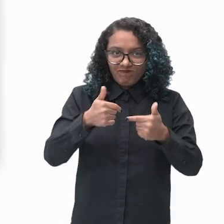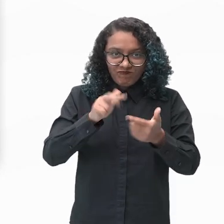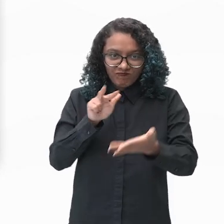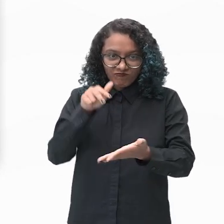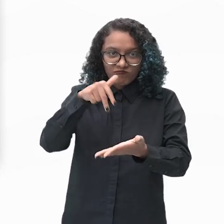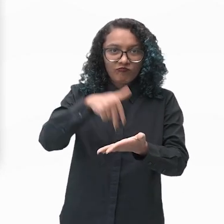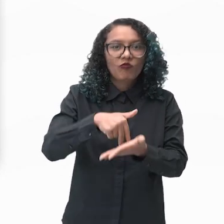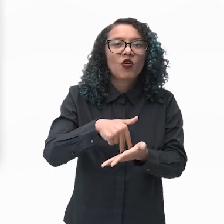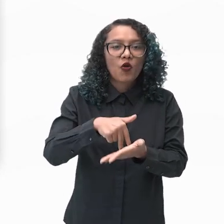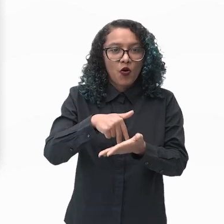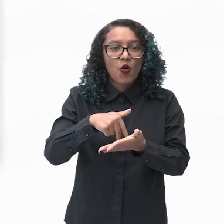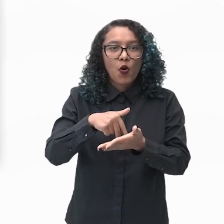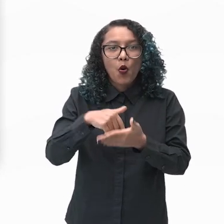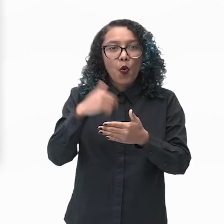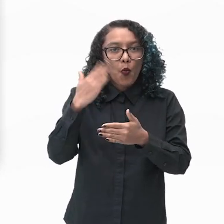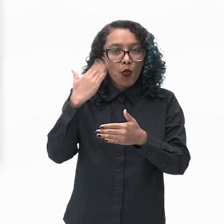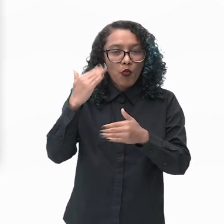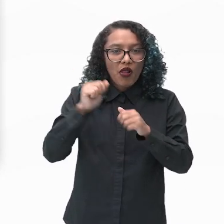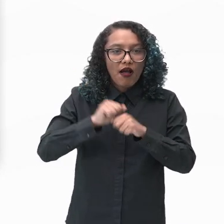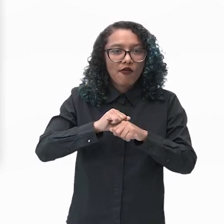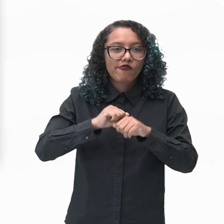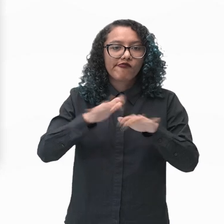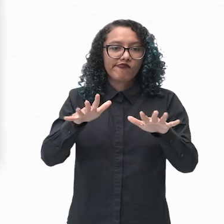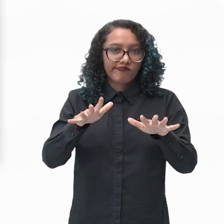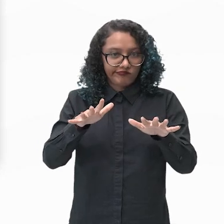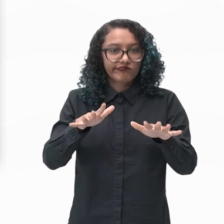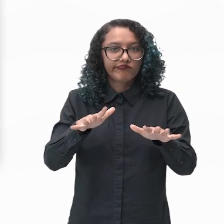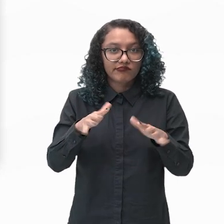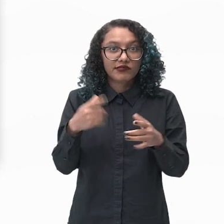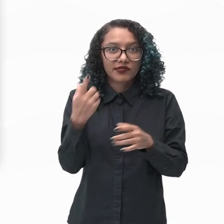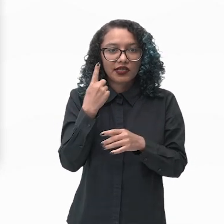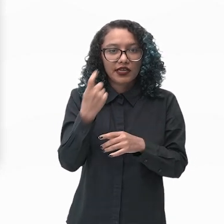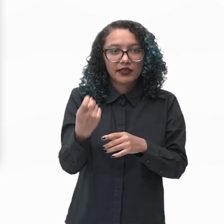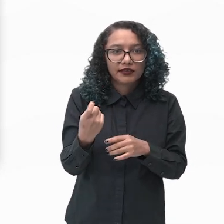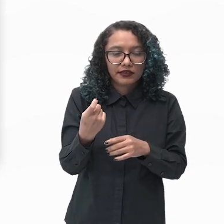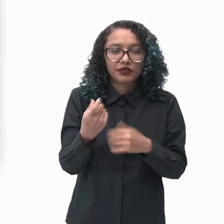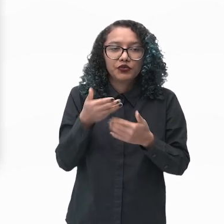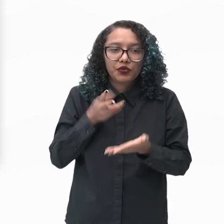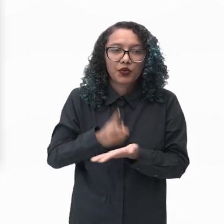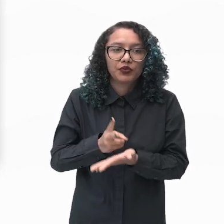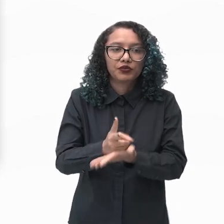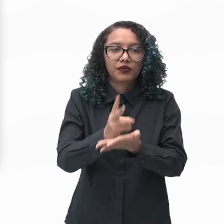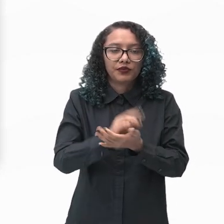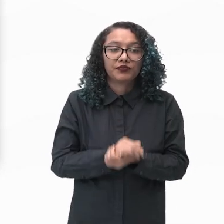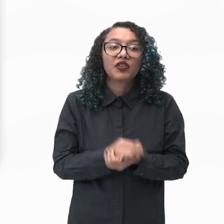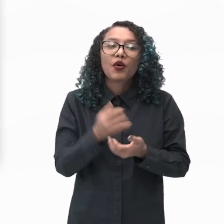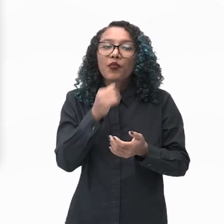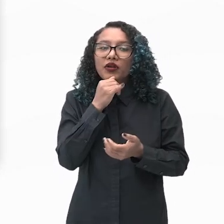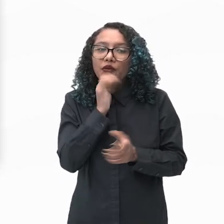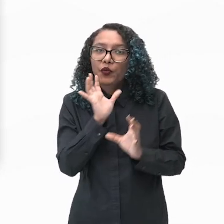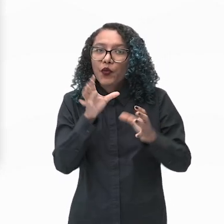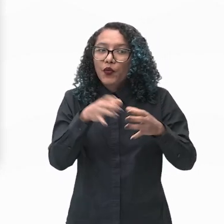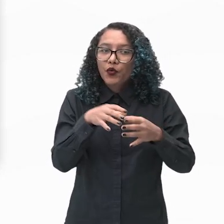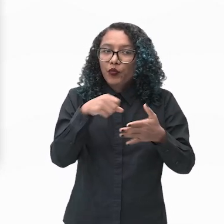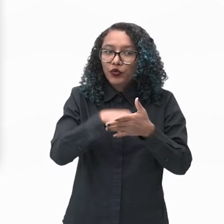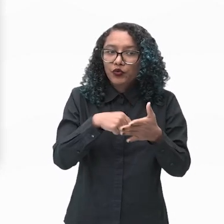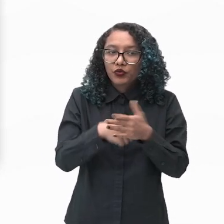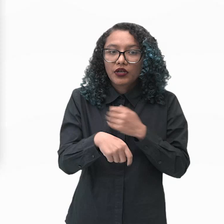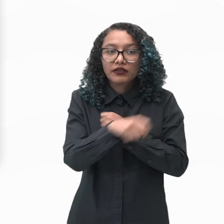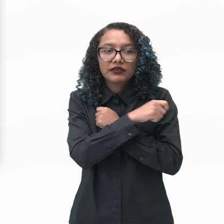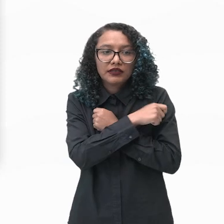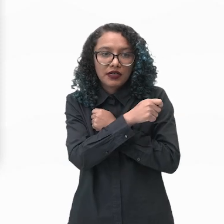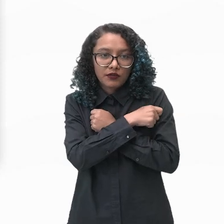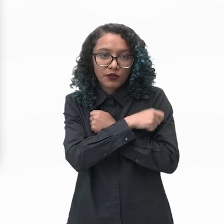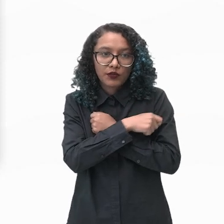coisas começam a ficar mais interessantes, por assim dizer. Dando continuidade. O movimento estudantil ele pode ser destacado,